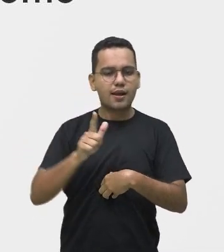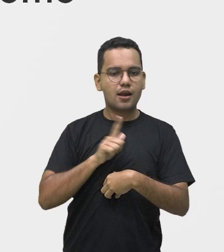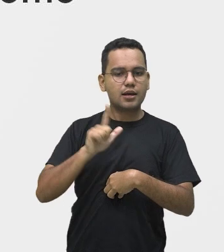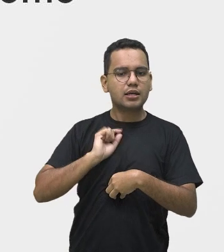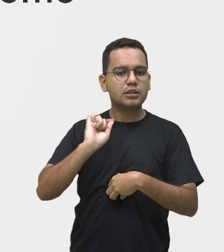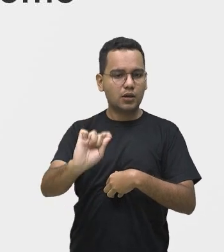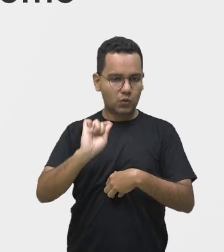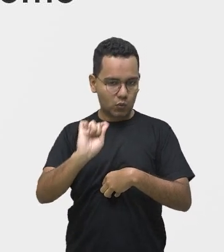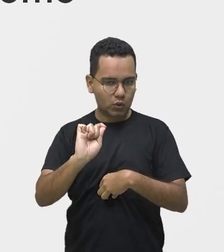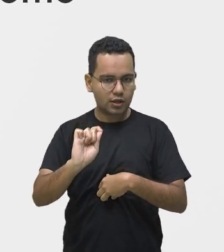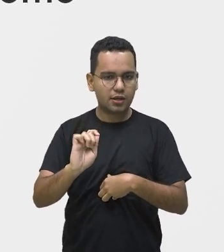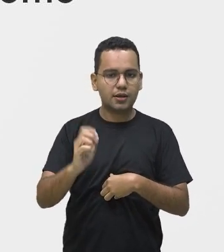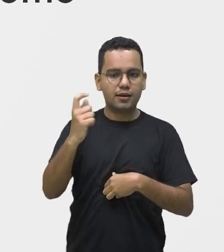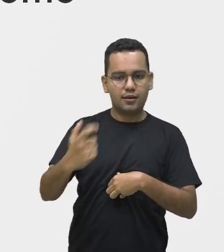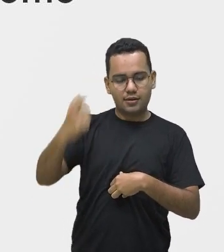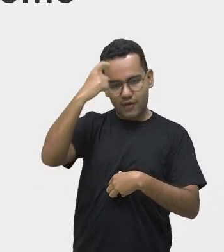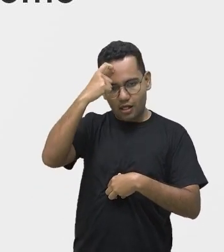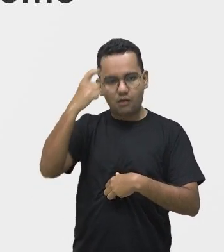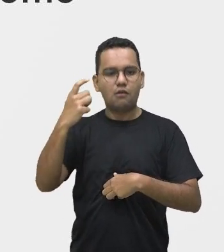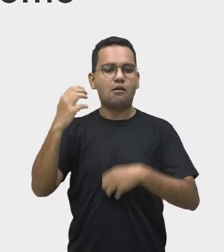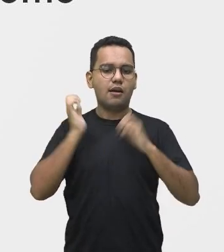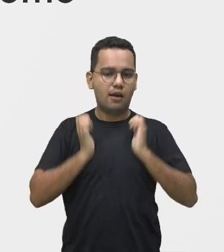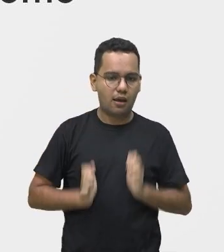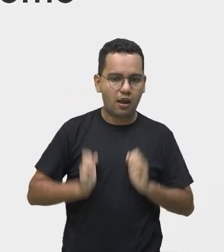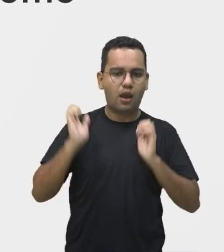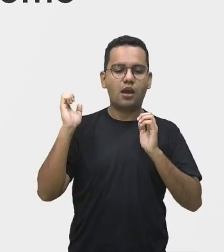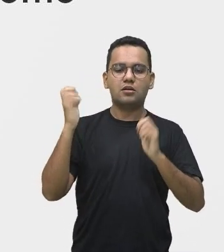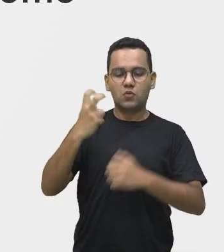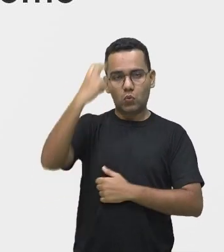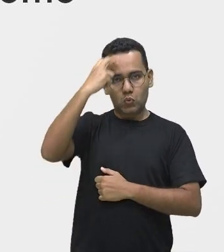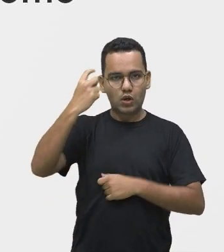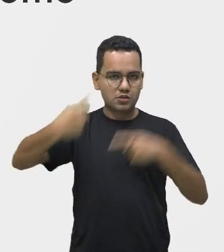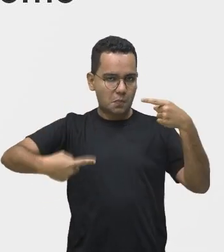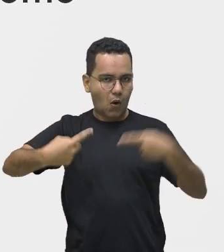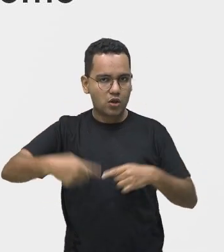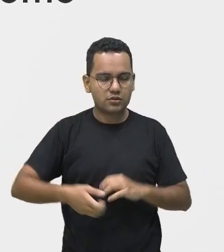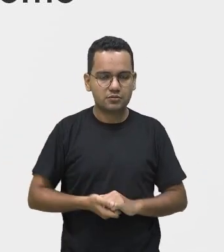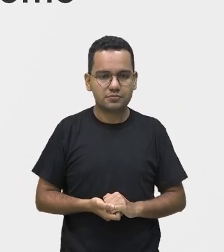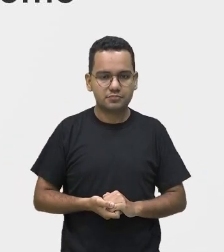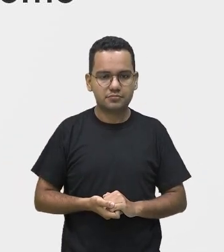mediante os valores morais, éticos, estéticos, culturais e políticos.